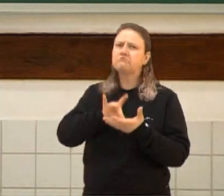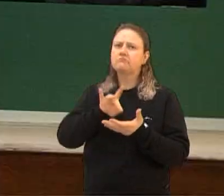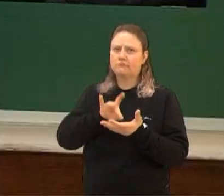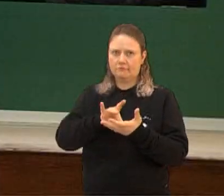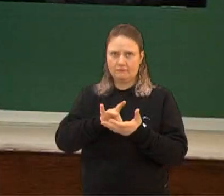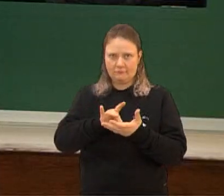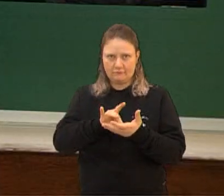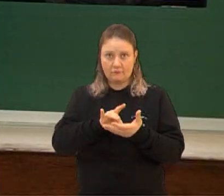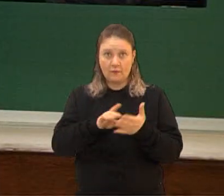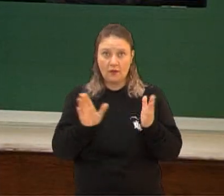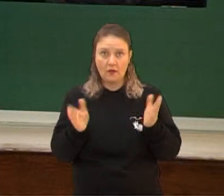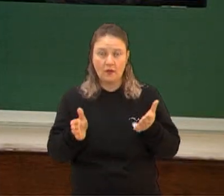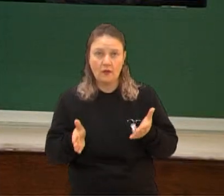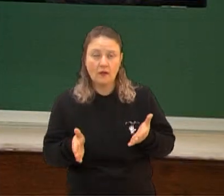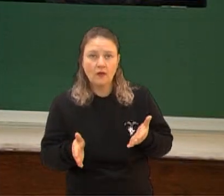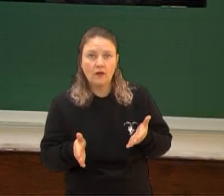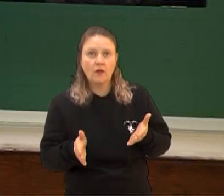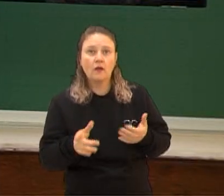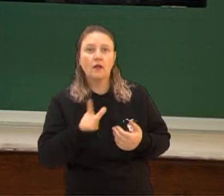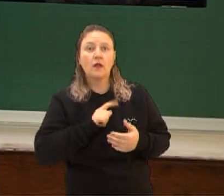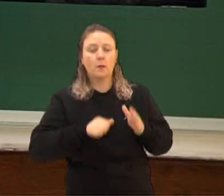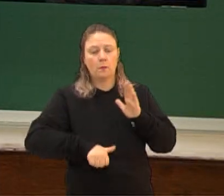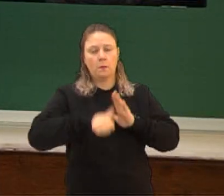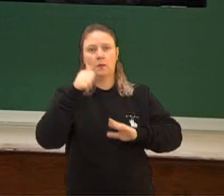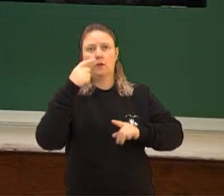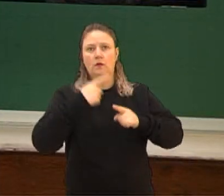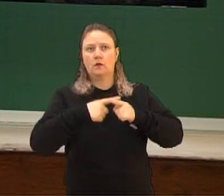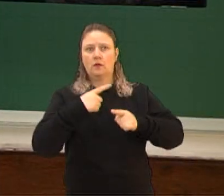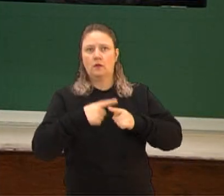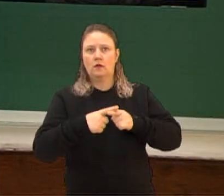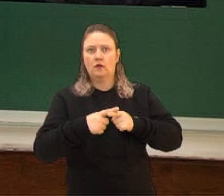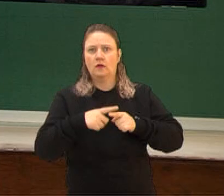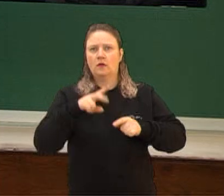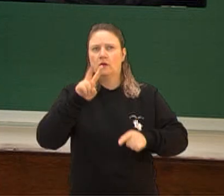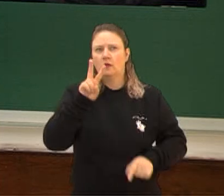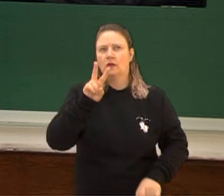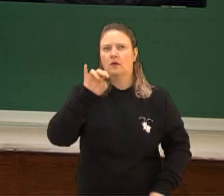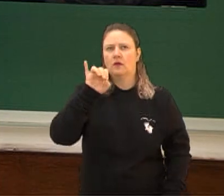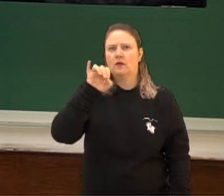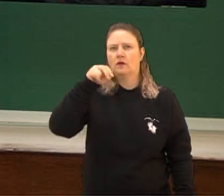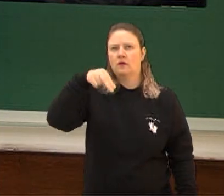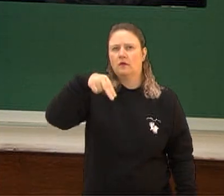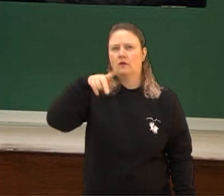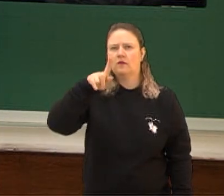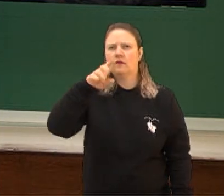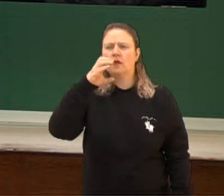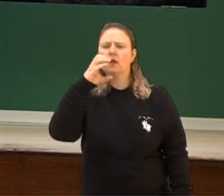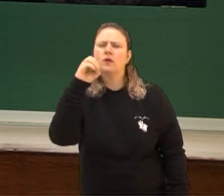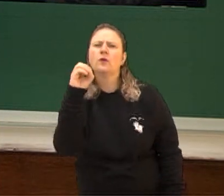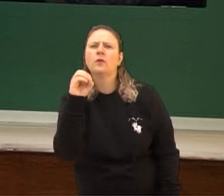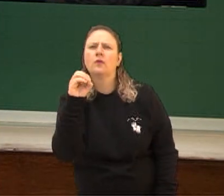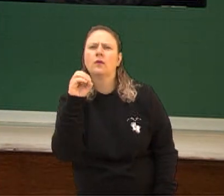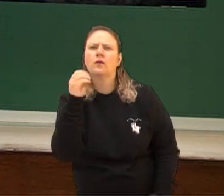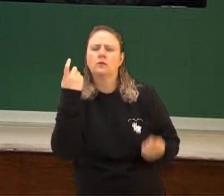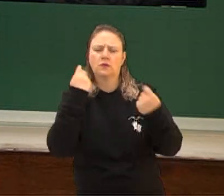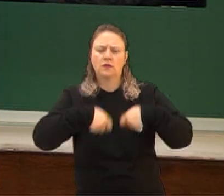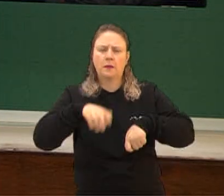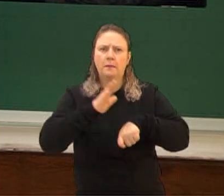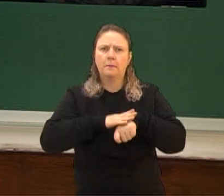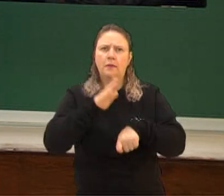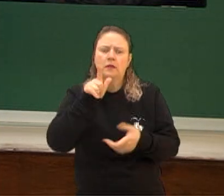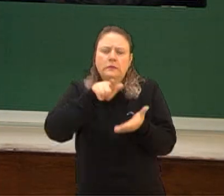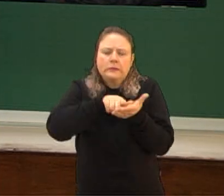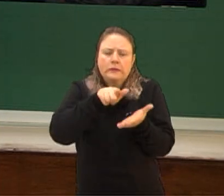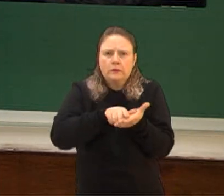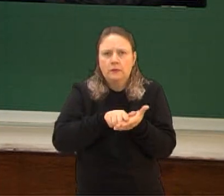aqui, ó. Talvez tenha sido a primeira vez que você ouviu falar essa historinha de vinco, a necessidade de mais papelão para isso. Percebe, gente? Você tem aí